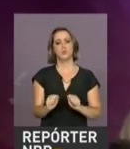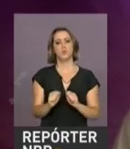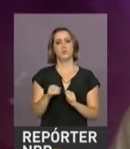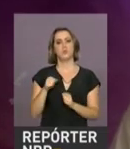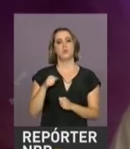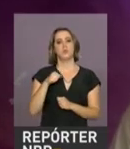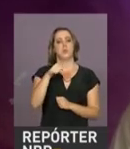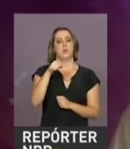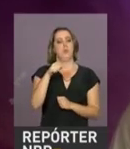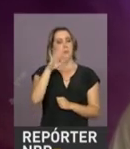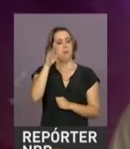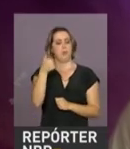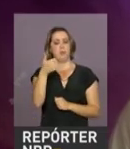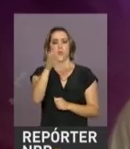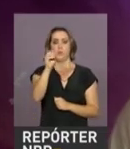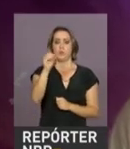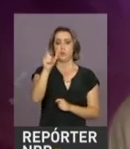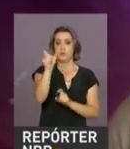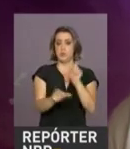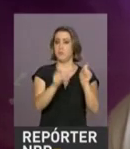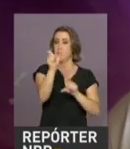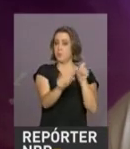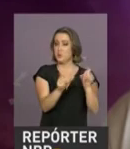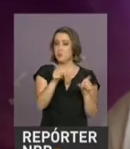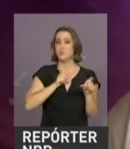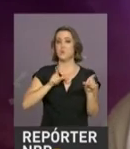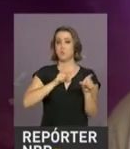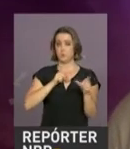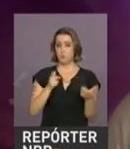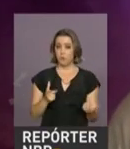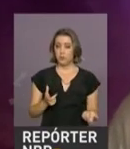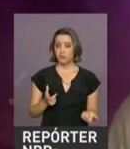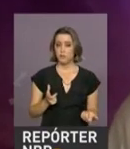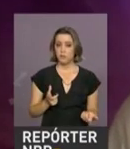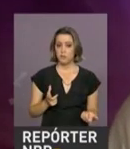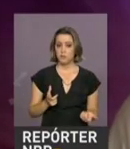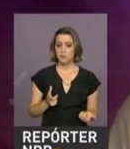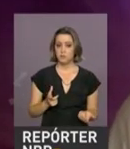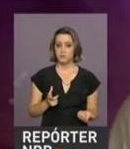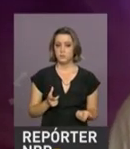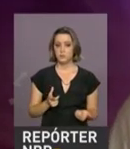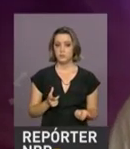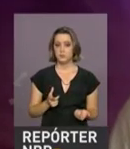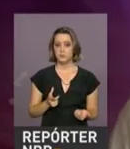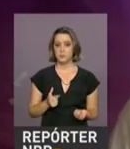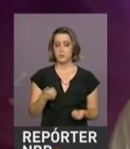mil brasileiros que estão...